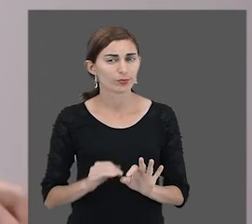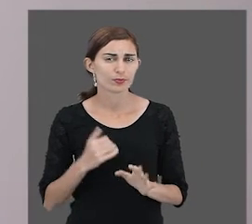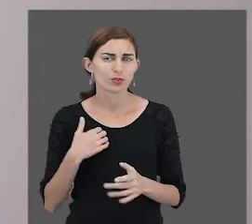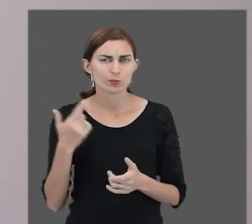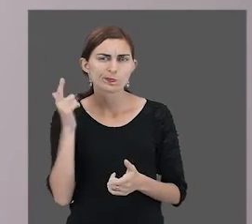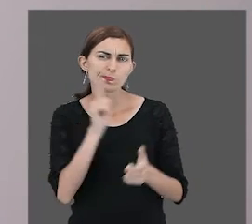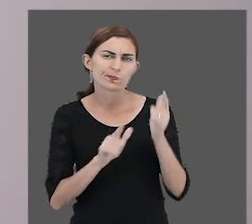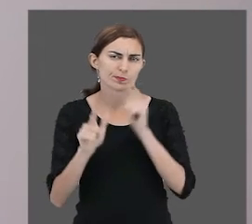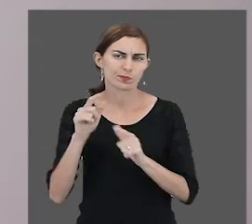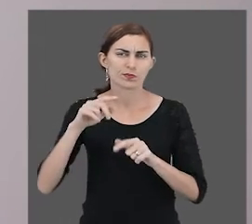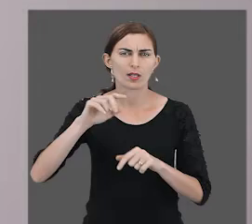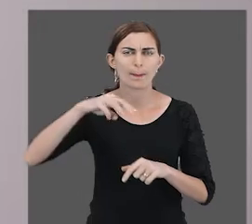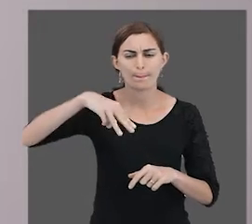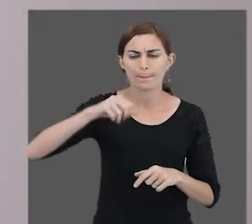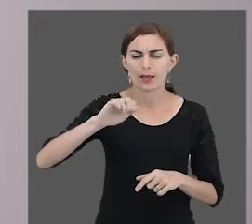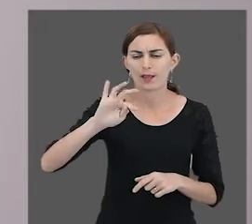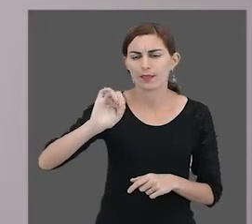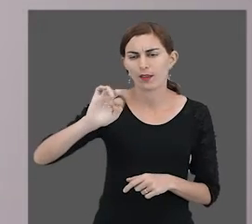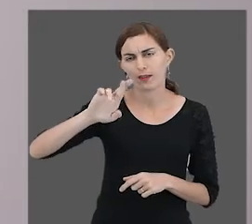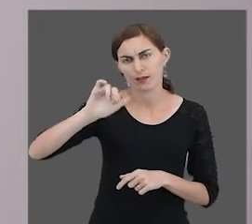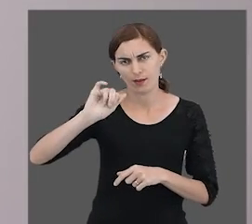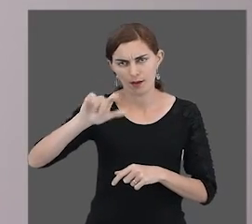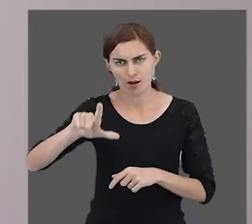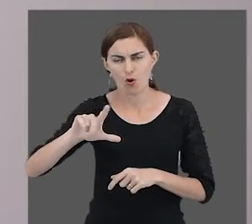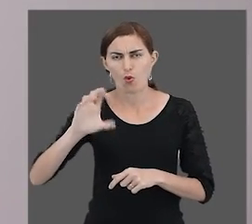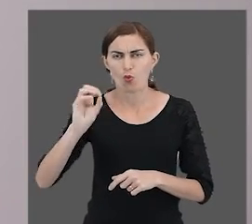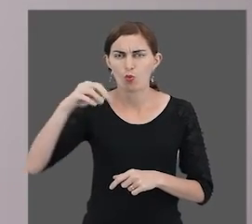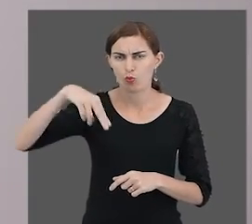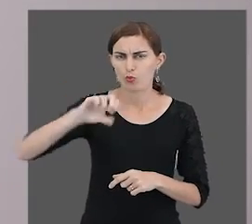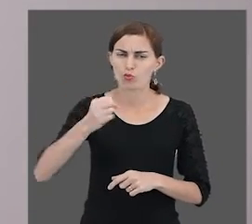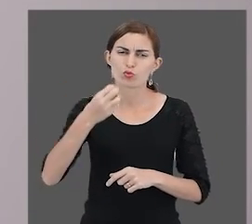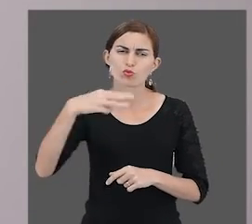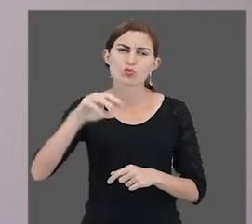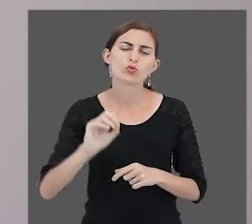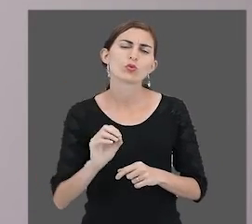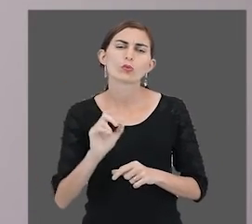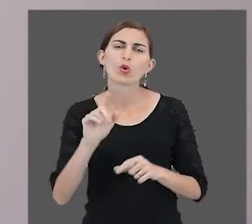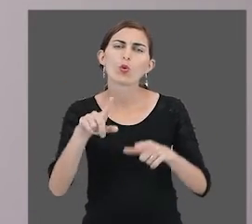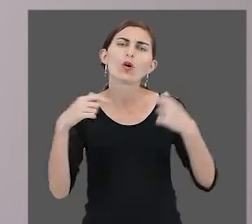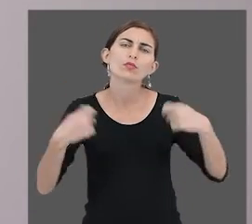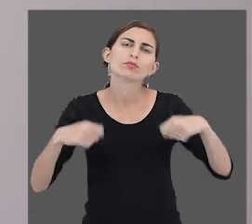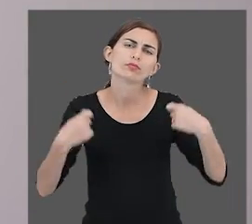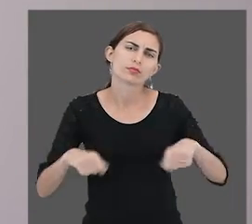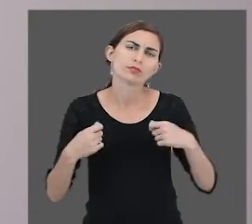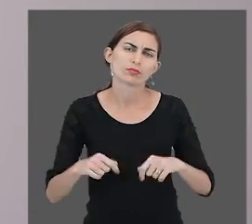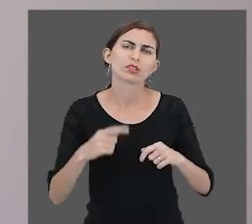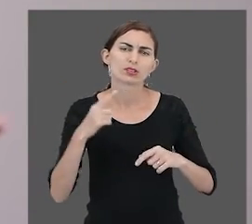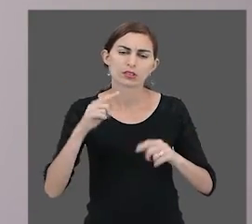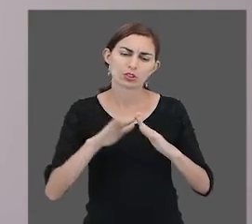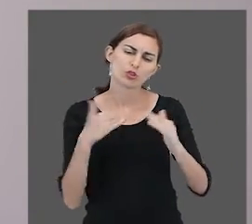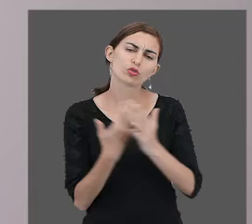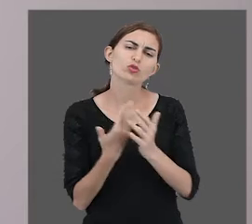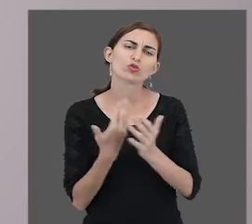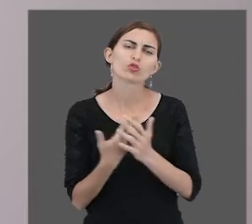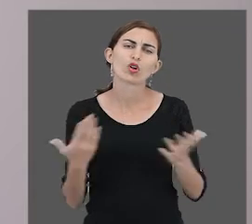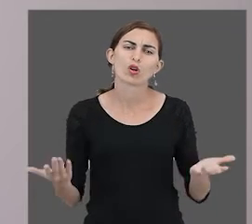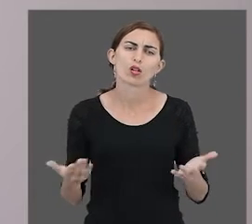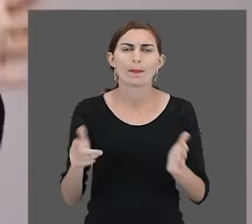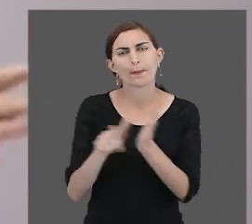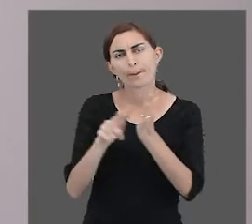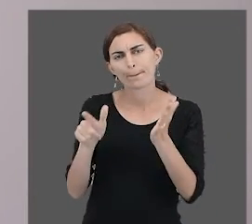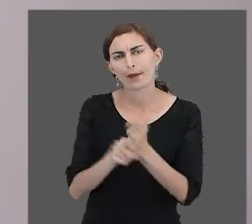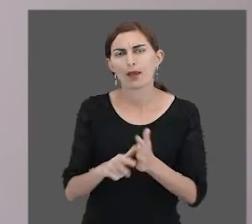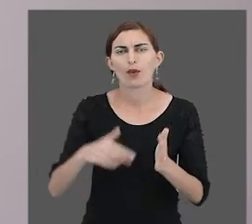de aquisição de material de consumo, isso você sabe melhor do que qualquer pessoa, quais as necessidades diárias da escola com material de consumo,